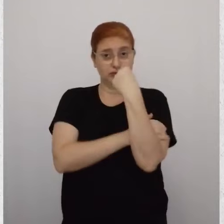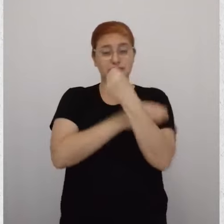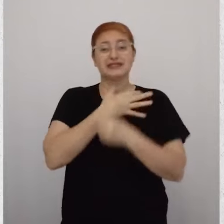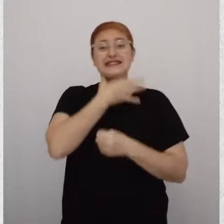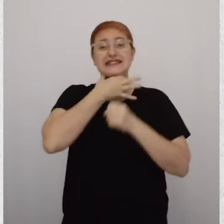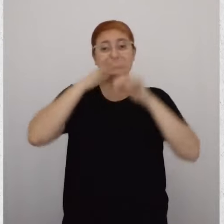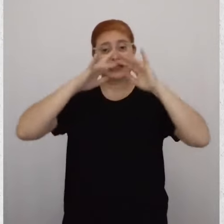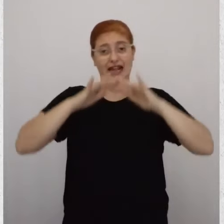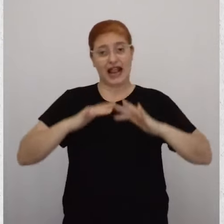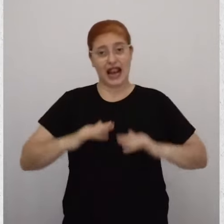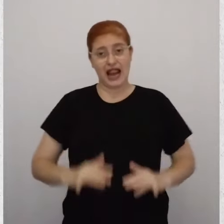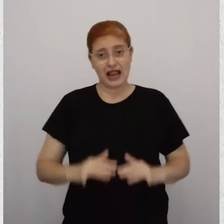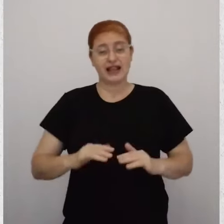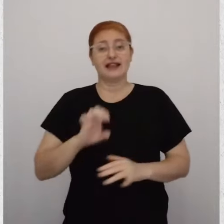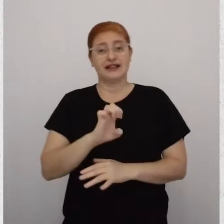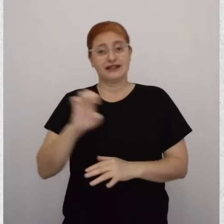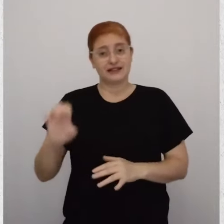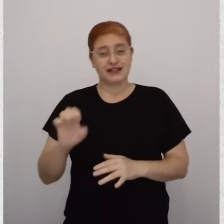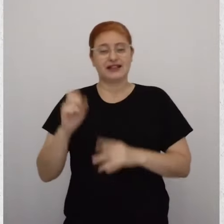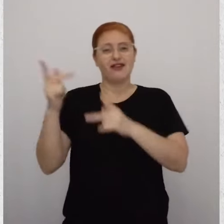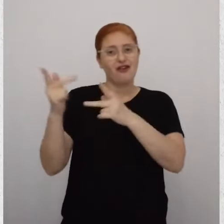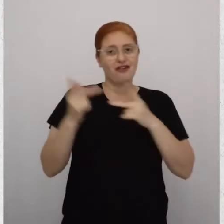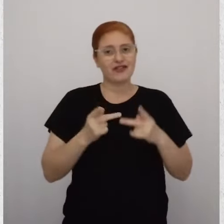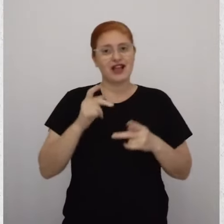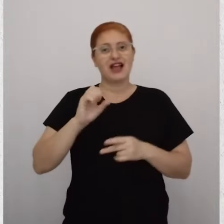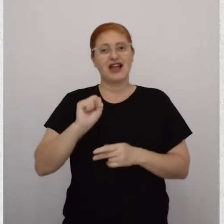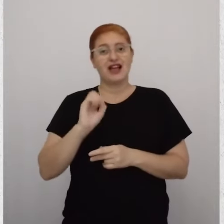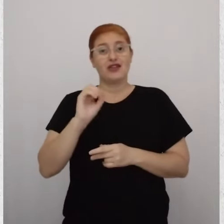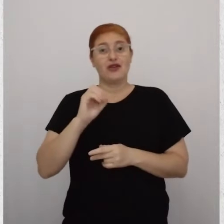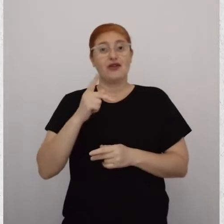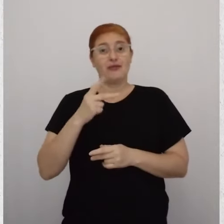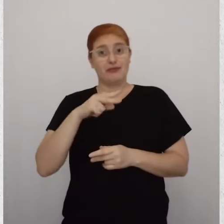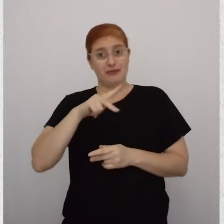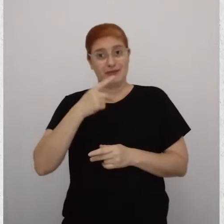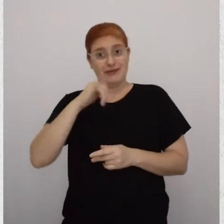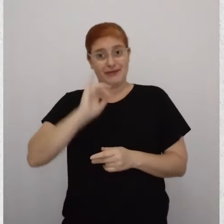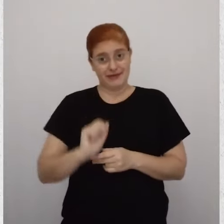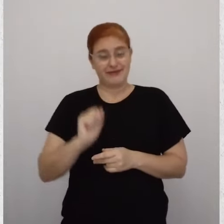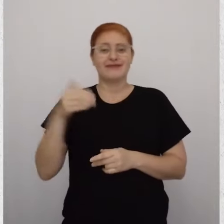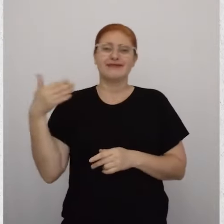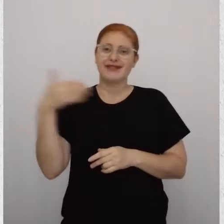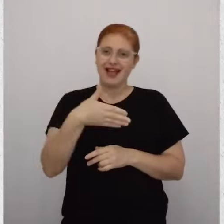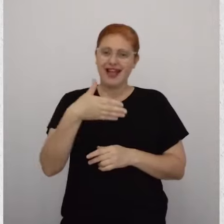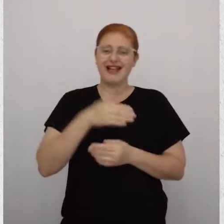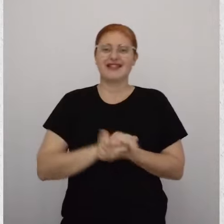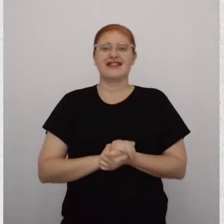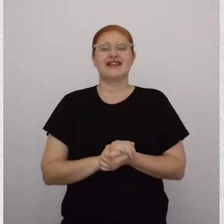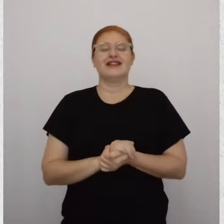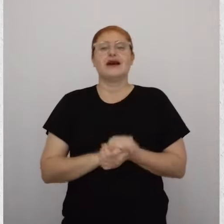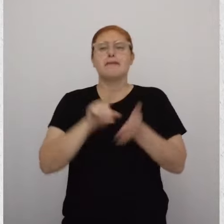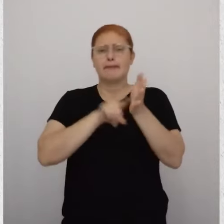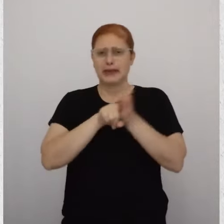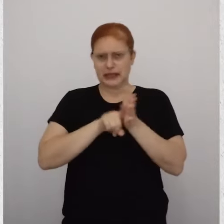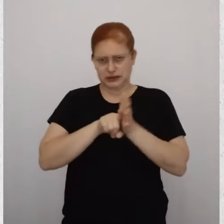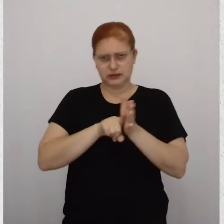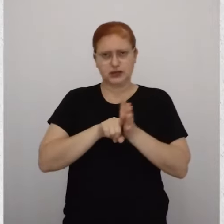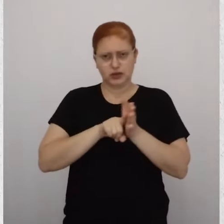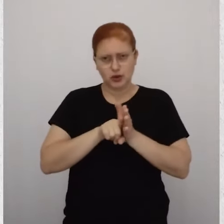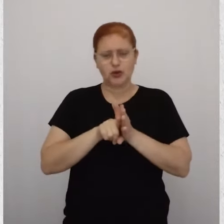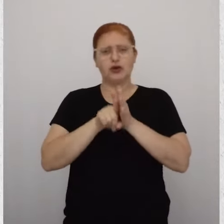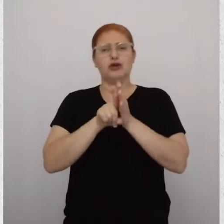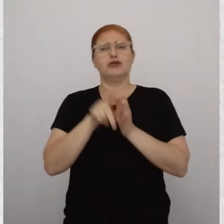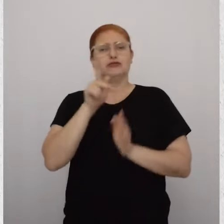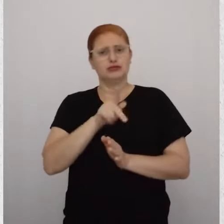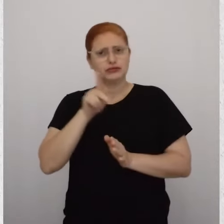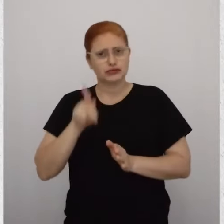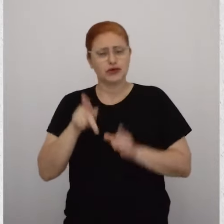esquerda. Queria convidar a Sofia para entrar. Sofia Branco, que é a pesquisadora,